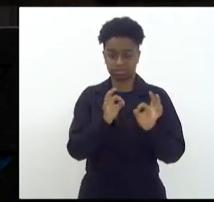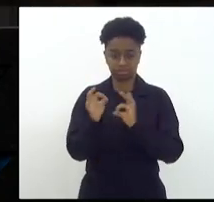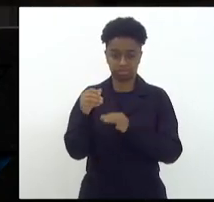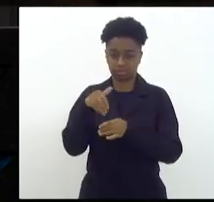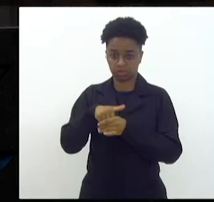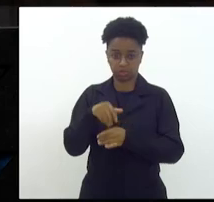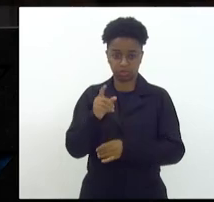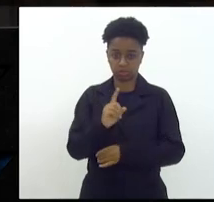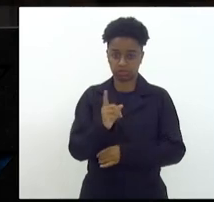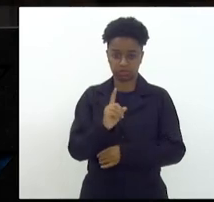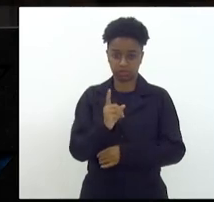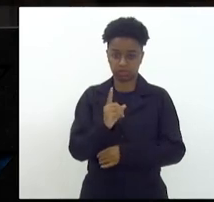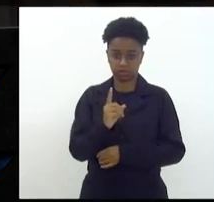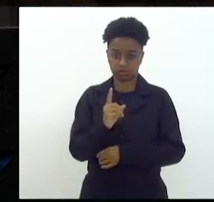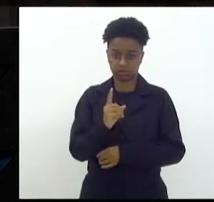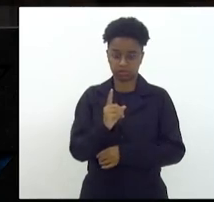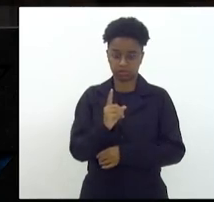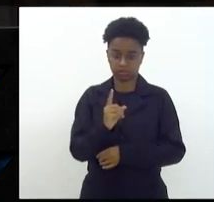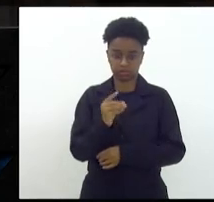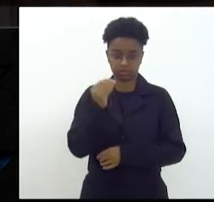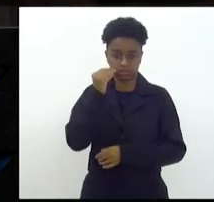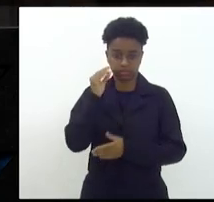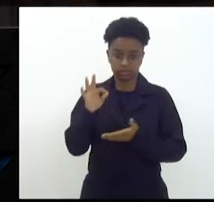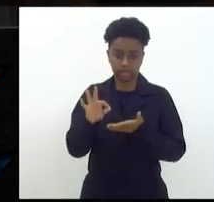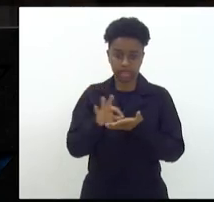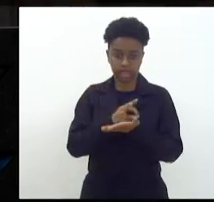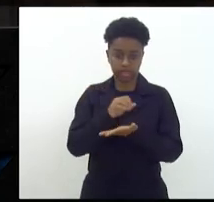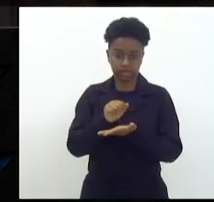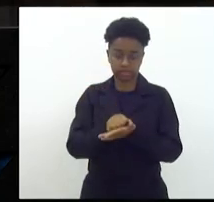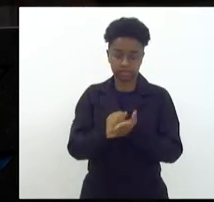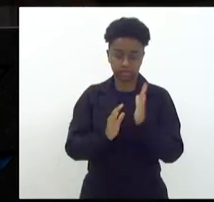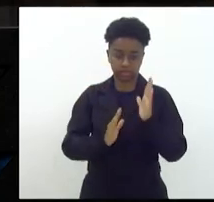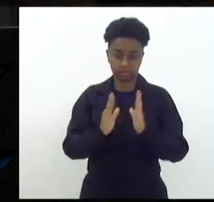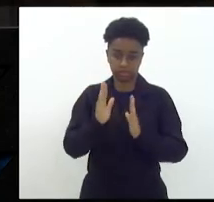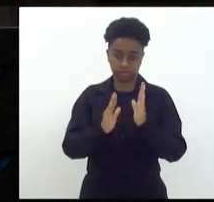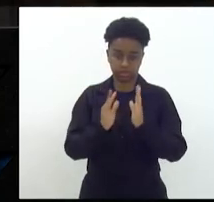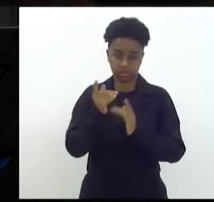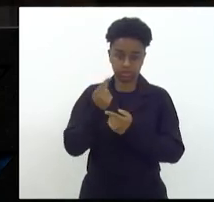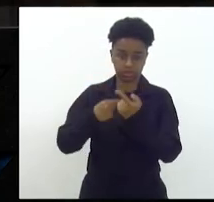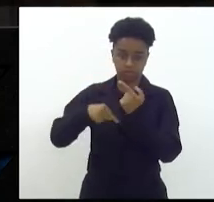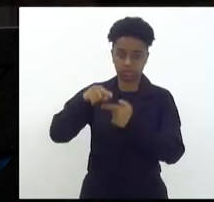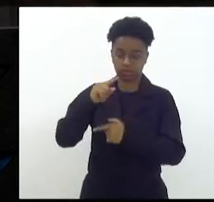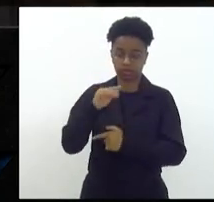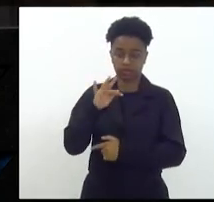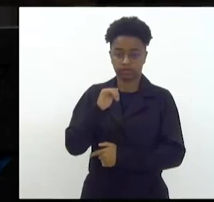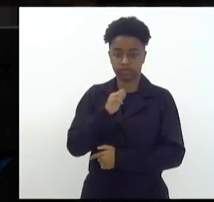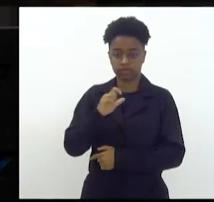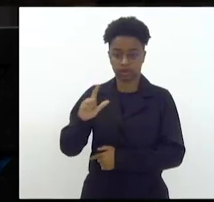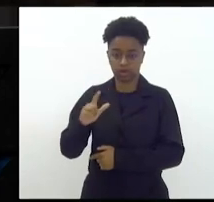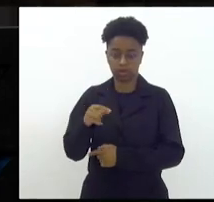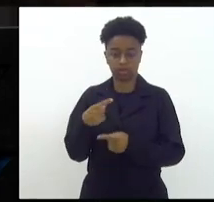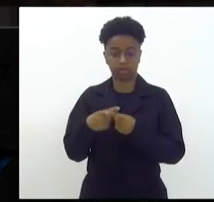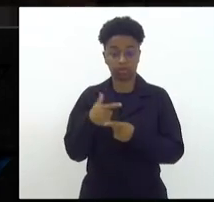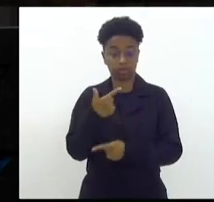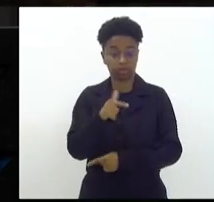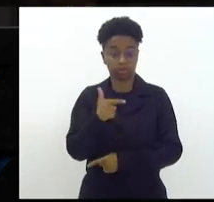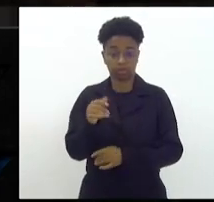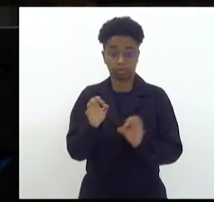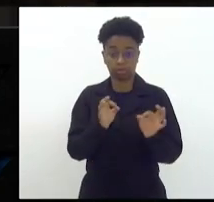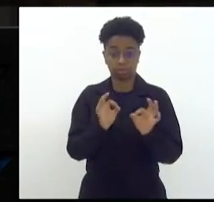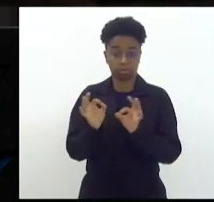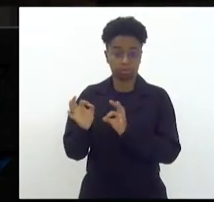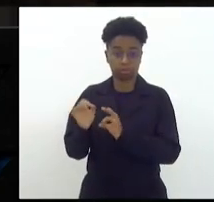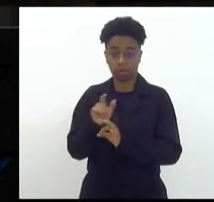para assinar a entrada do regime de recuperação fiscal não havia nenhuma